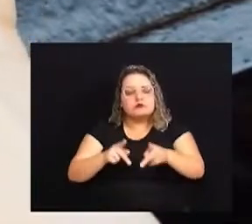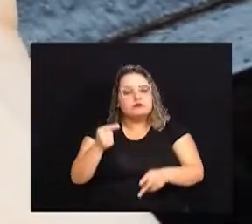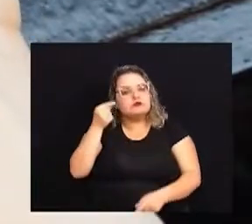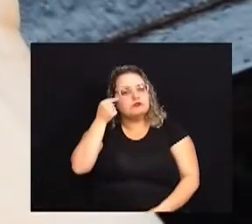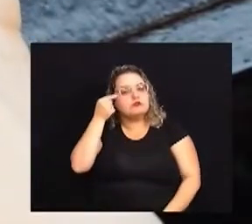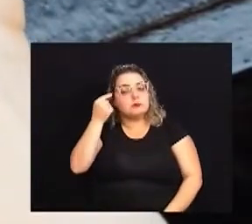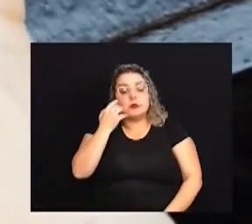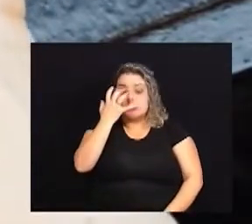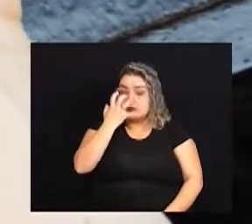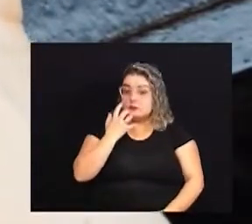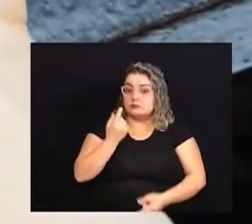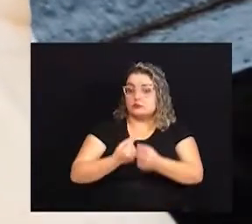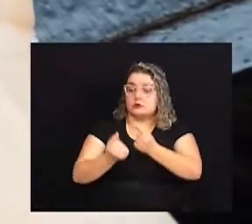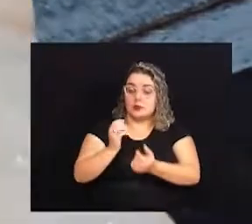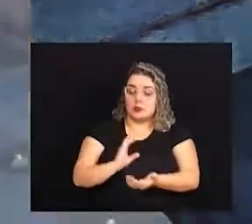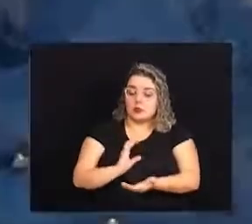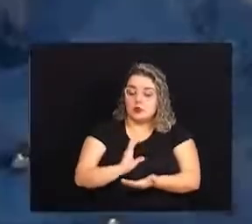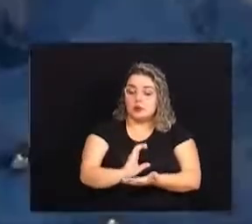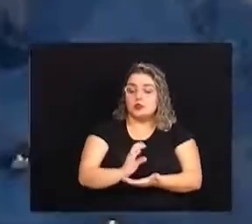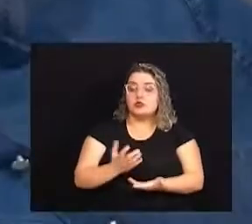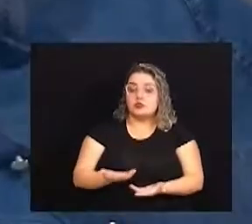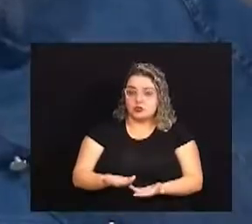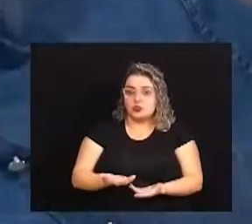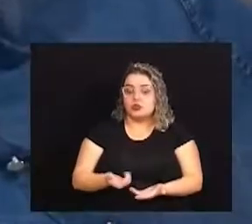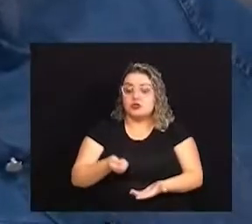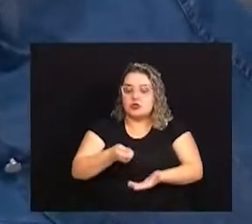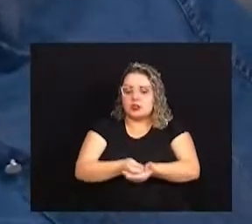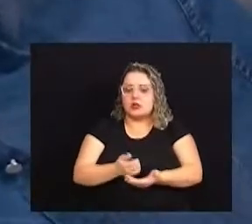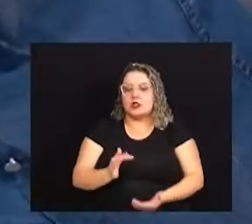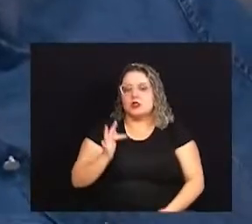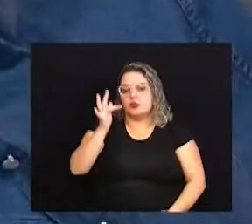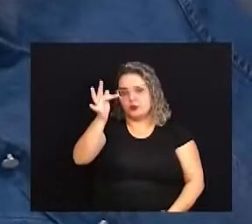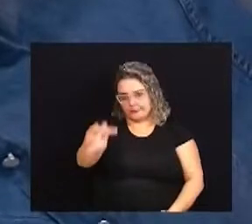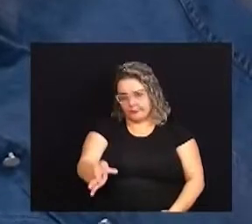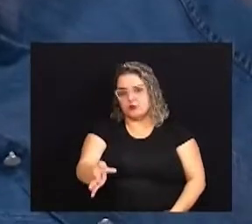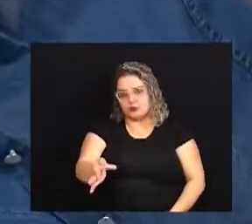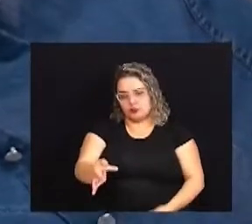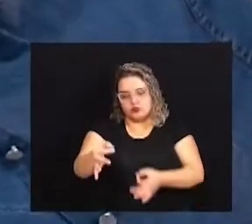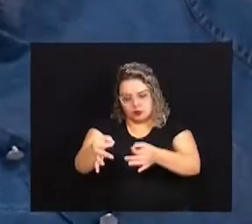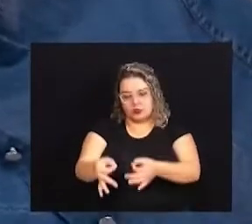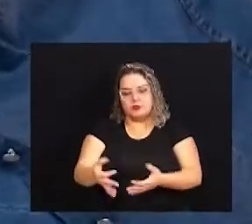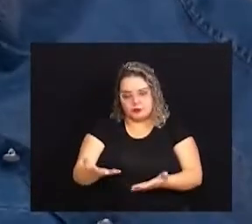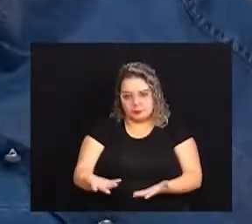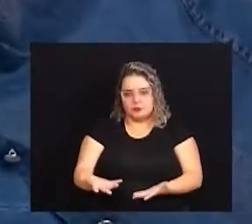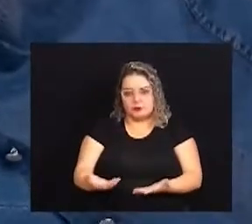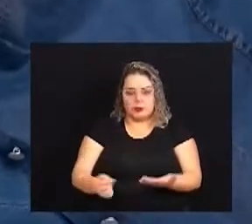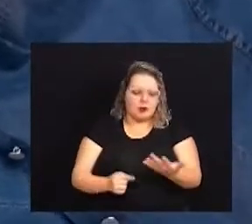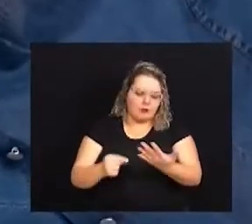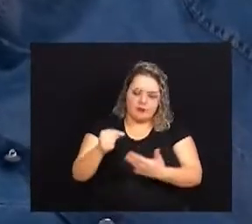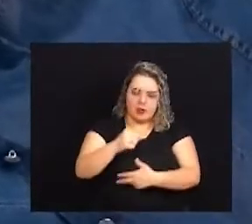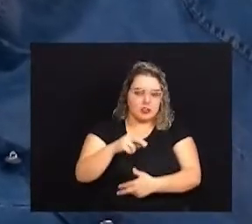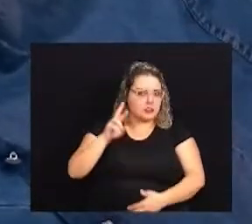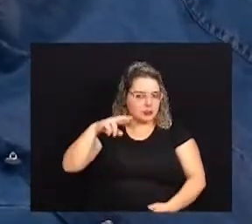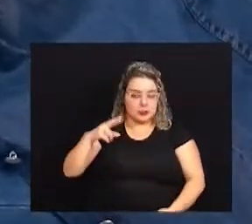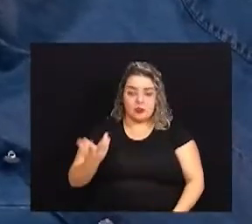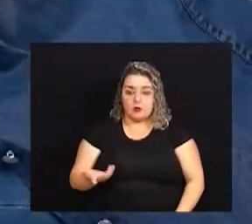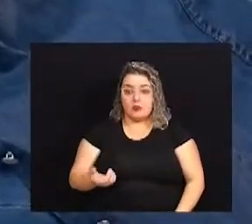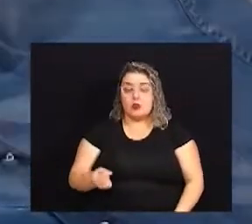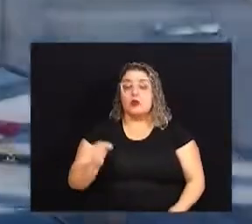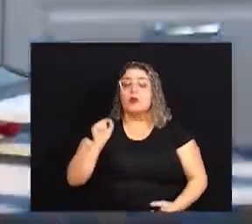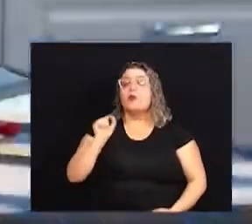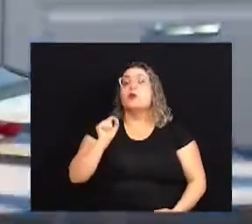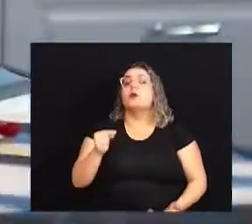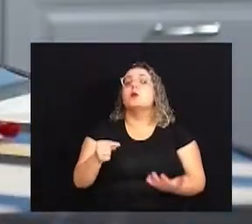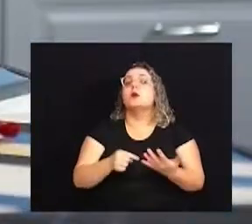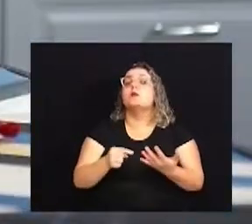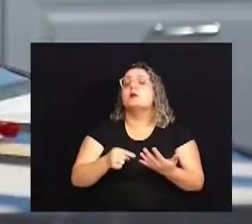exemplo, a pensar mais seriamente em investimentos, em forma de garantir o futuro. Isso tem a ver com alguns fatores. Um deles é